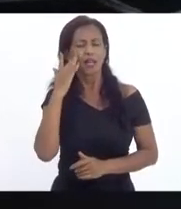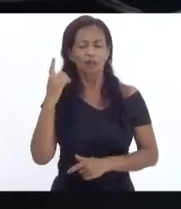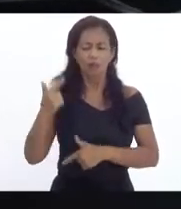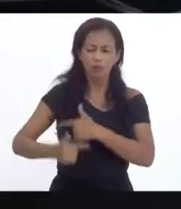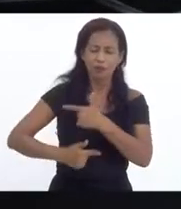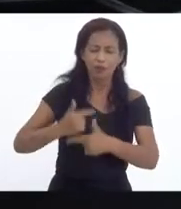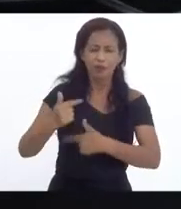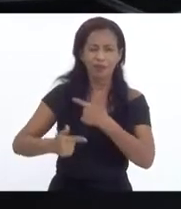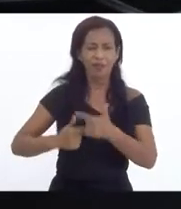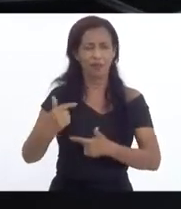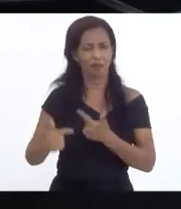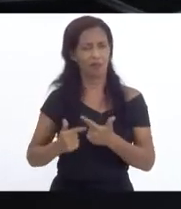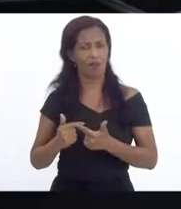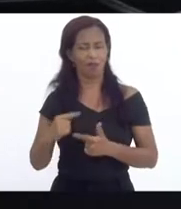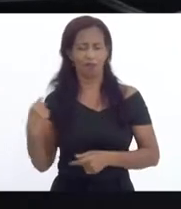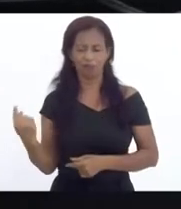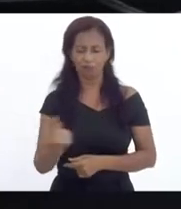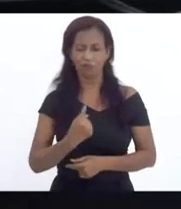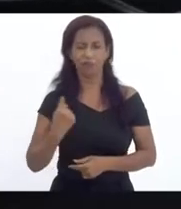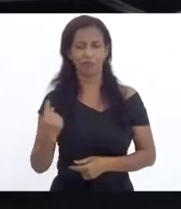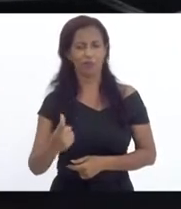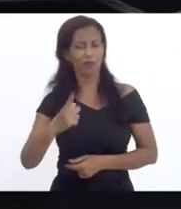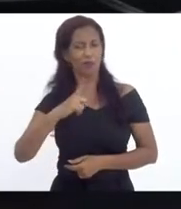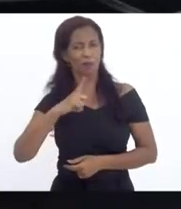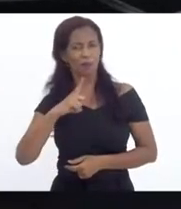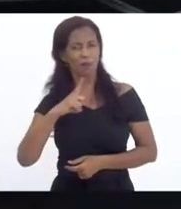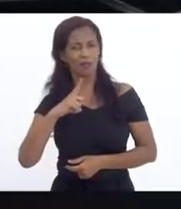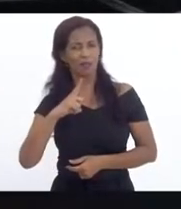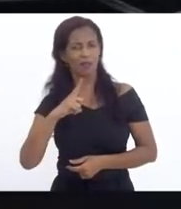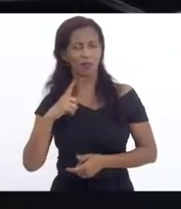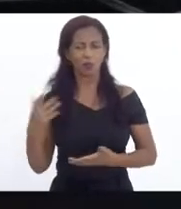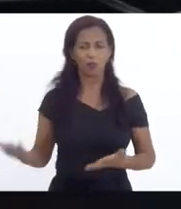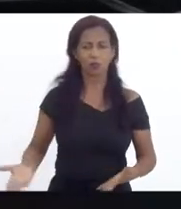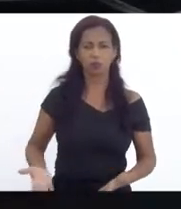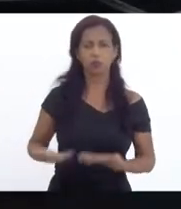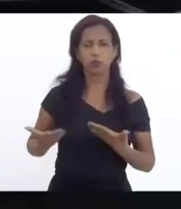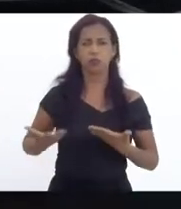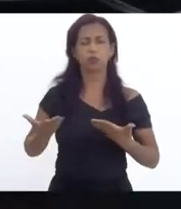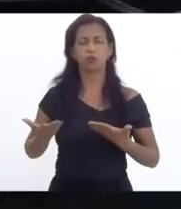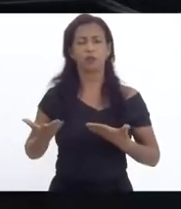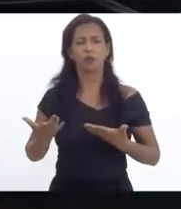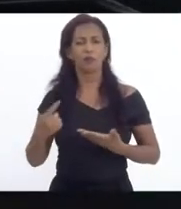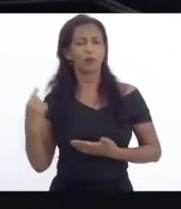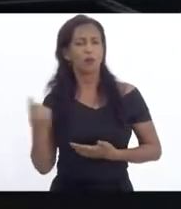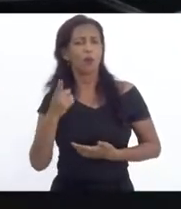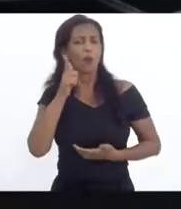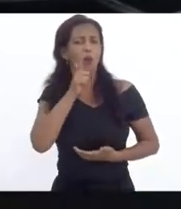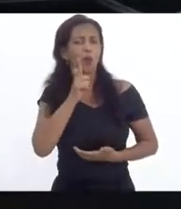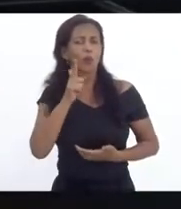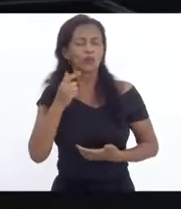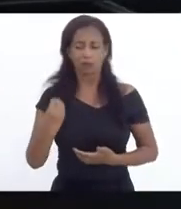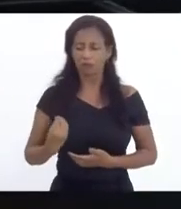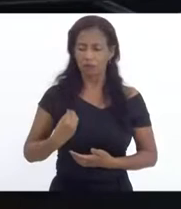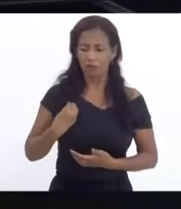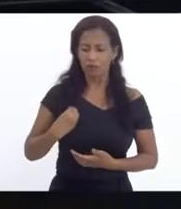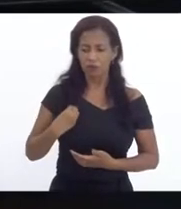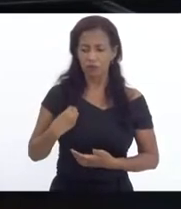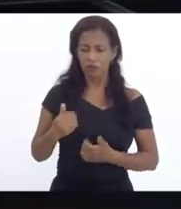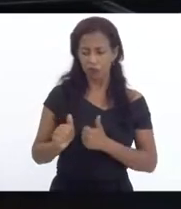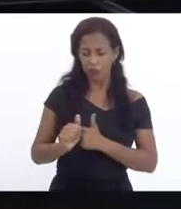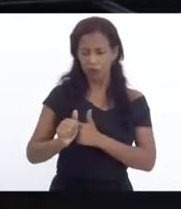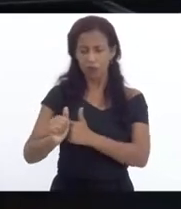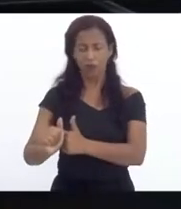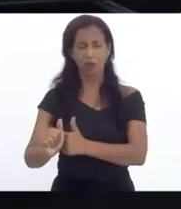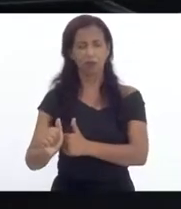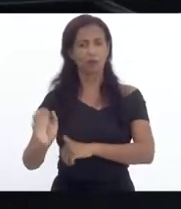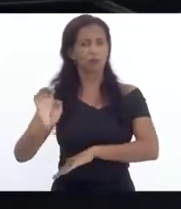DERJ, para ter um incentivo para que a gente consiga sobreviver com o nosso segmento no estado do